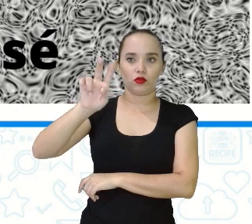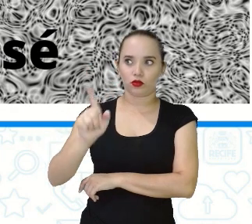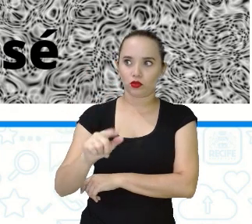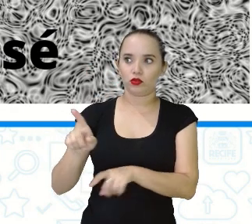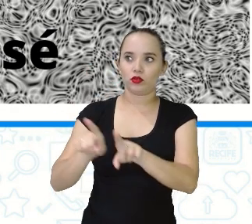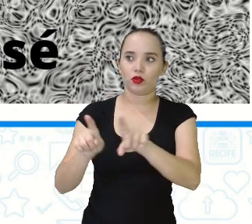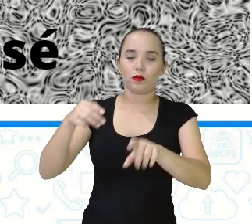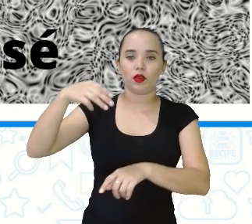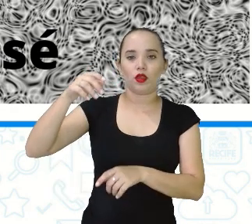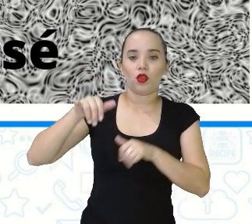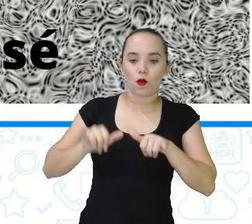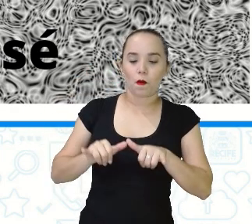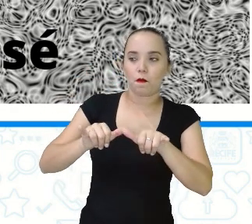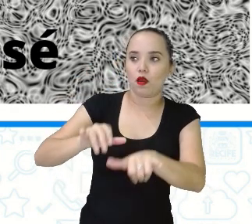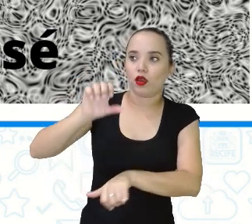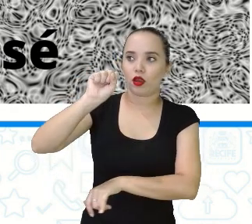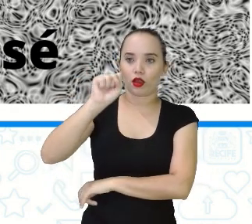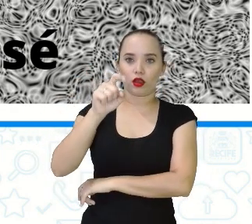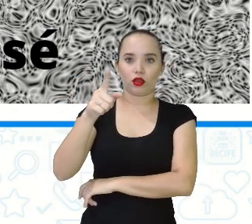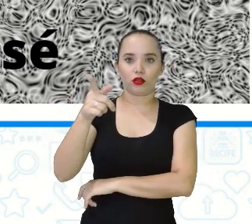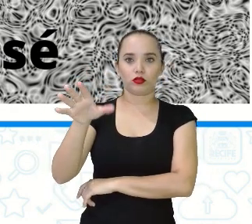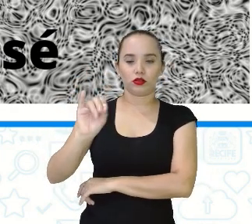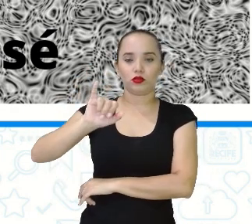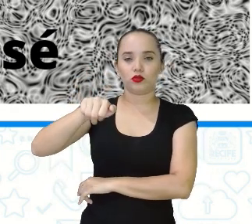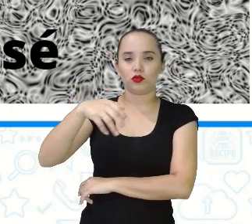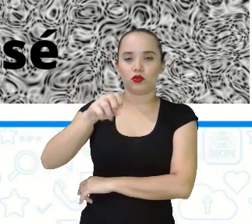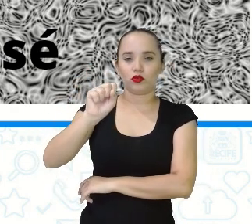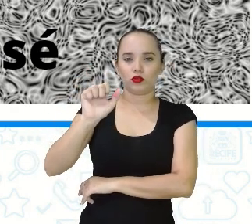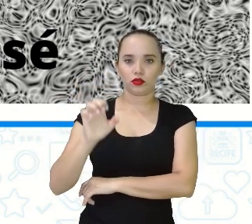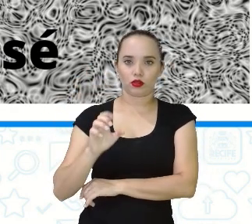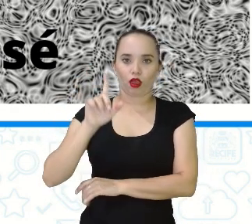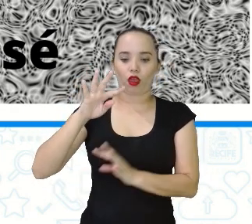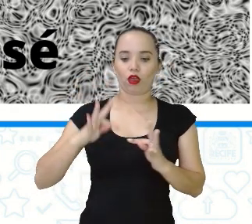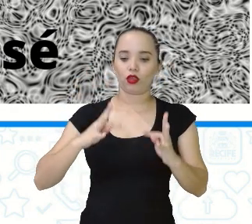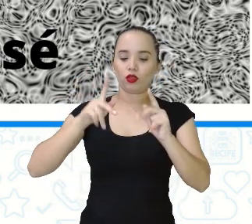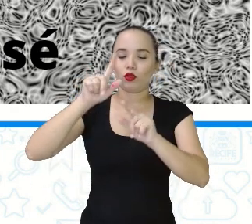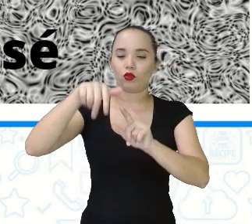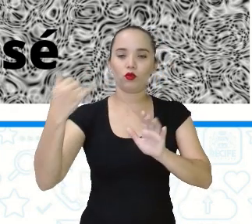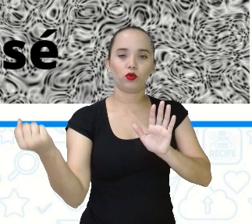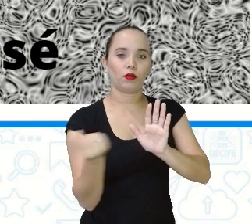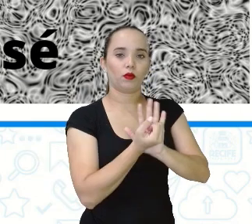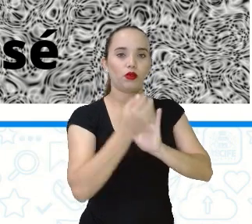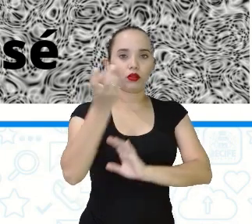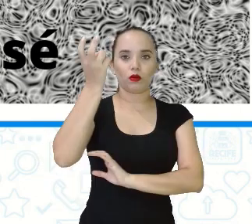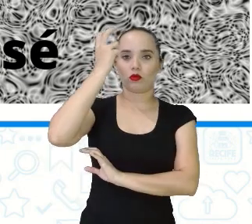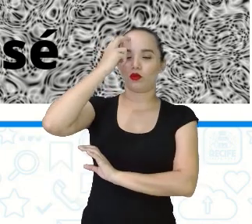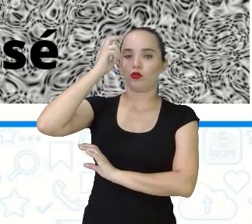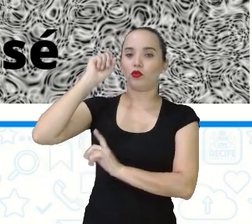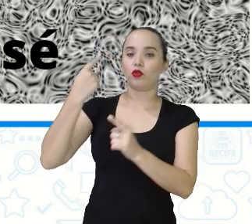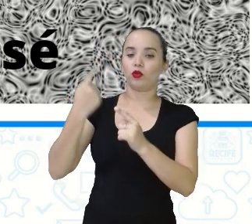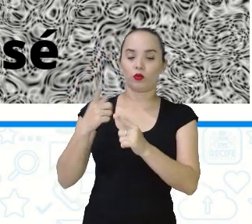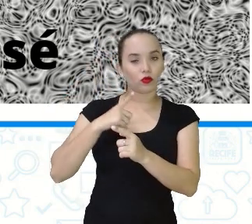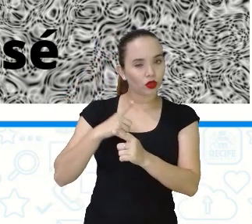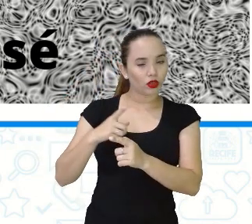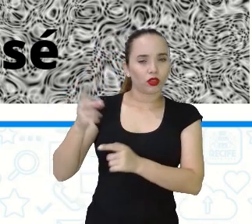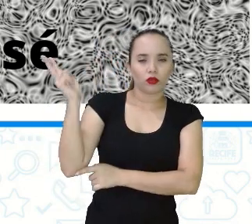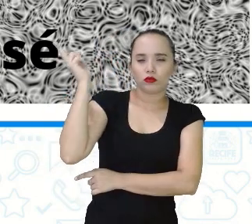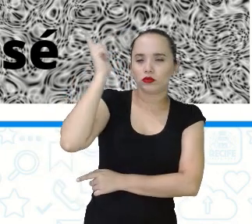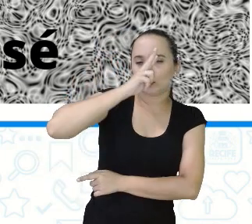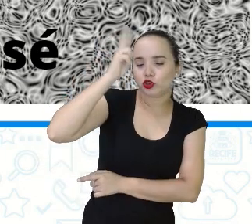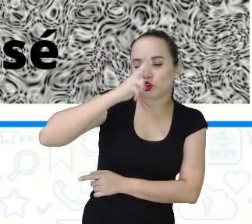Pernambuco. Por quê? Porque traz aí uma memória, traz aí uma gama de história na sua construção, na